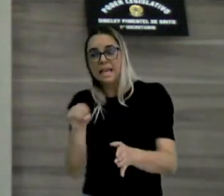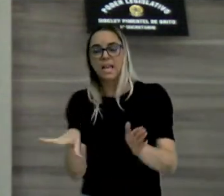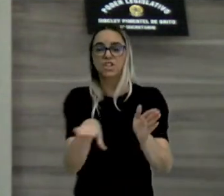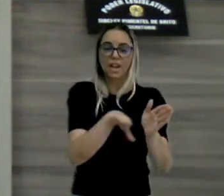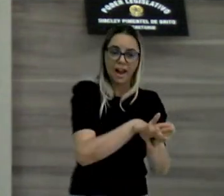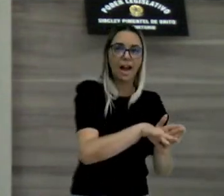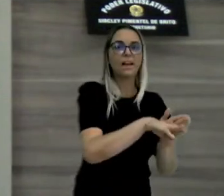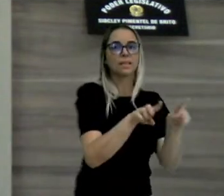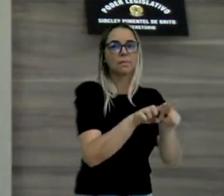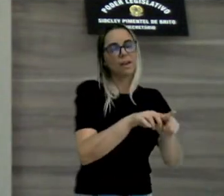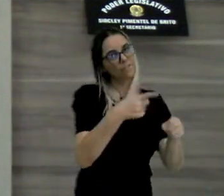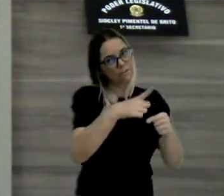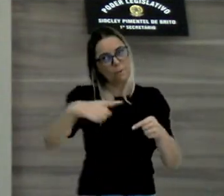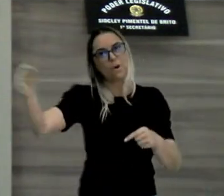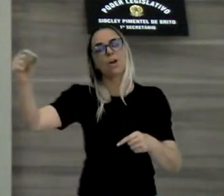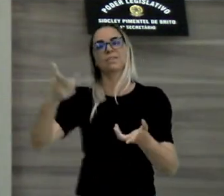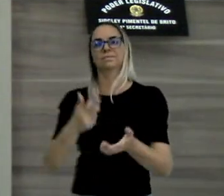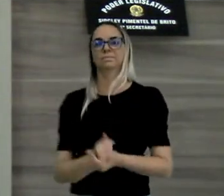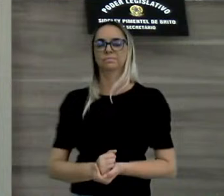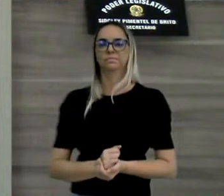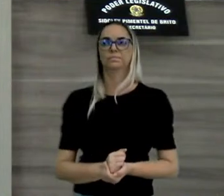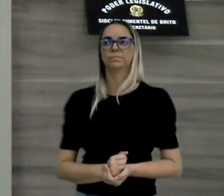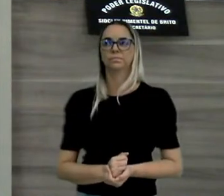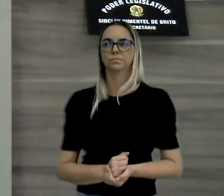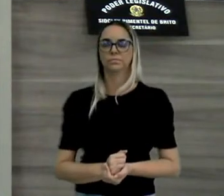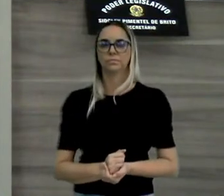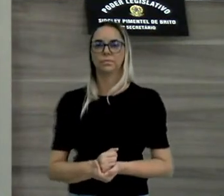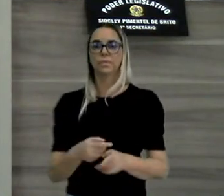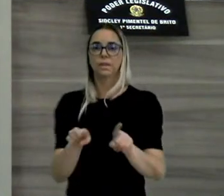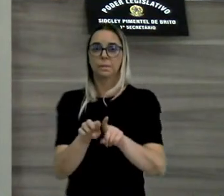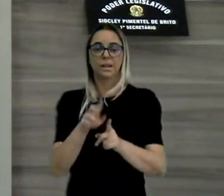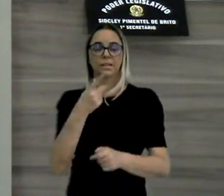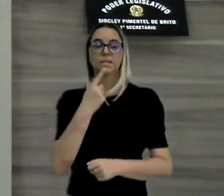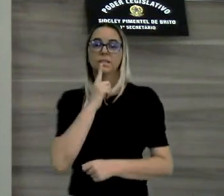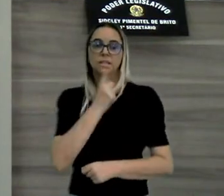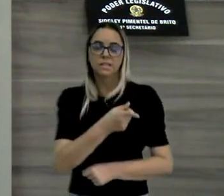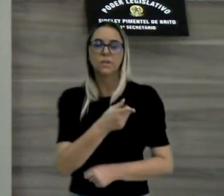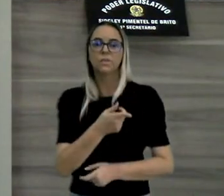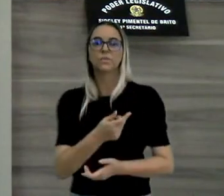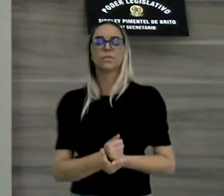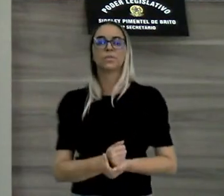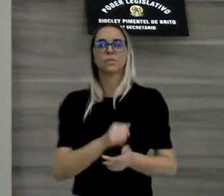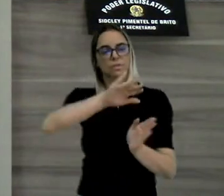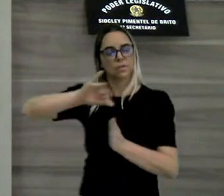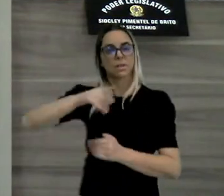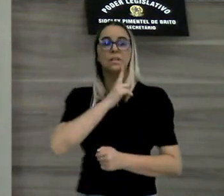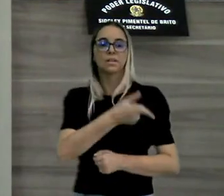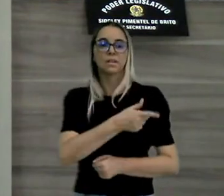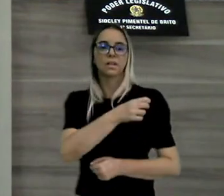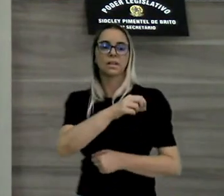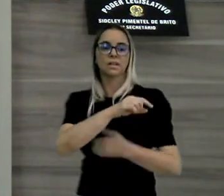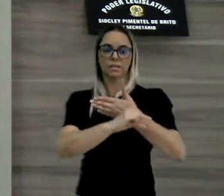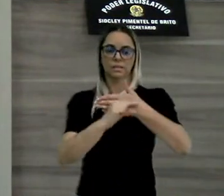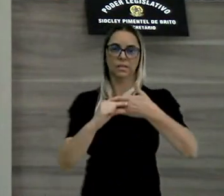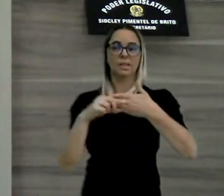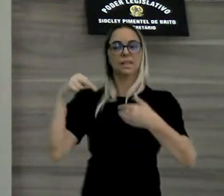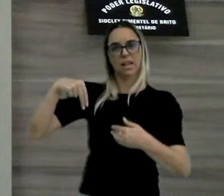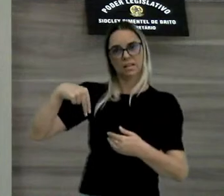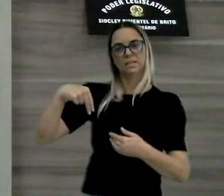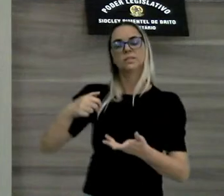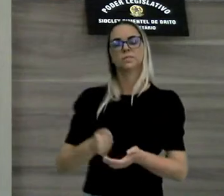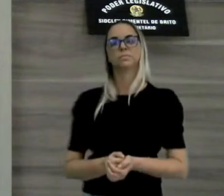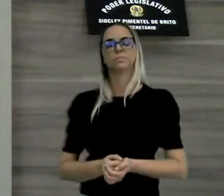unidades educacionais indicação Legislativa nú 64/22 de autoria da vereadora rosenei de Lima de